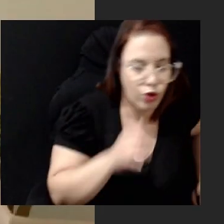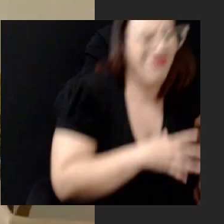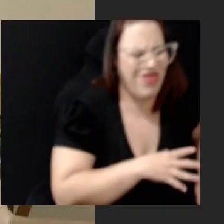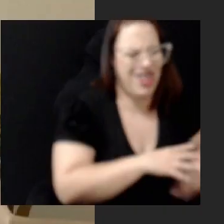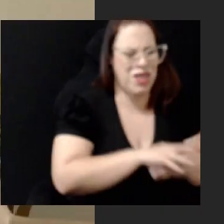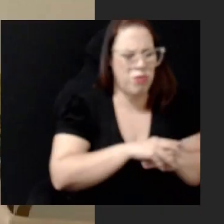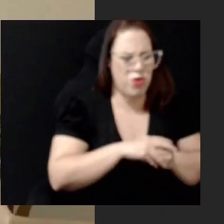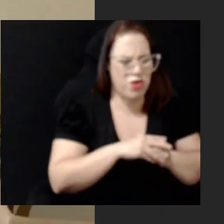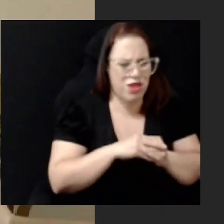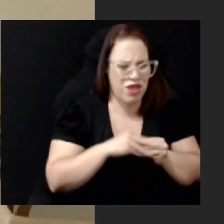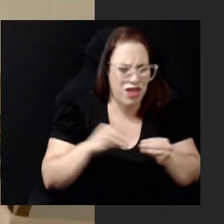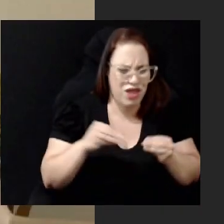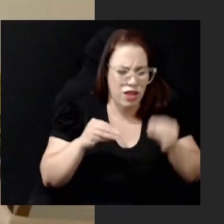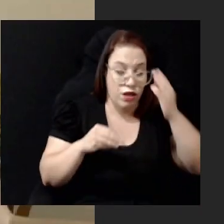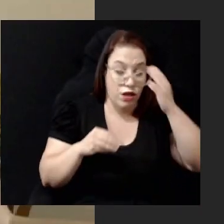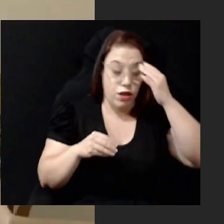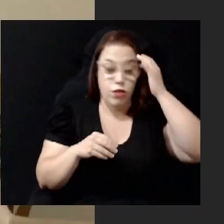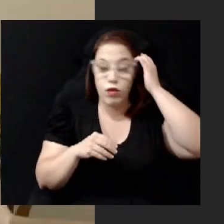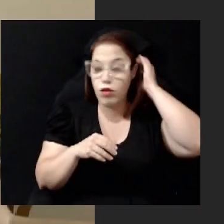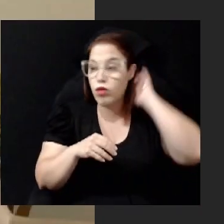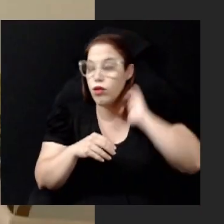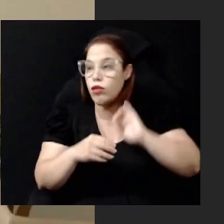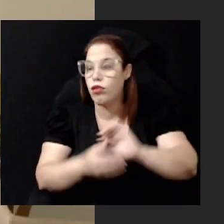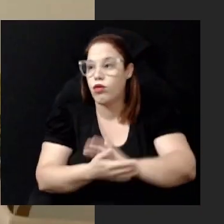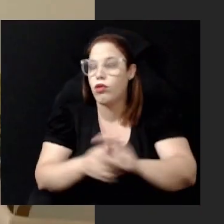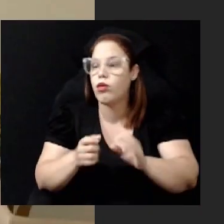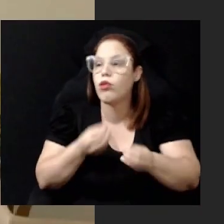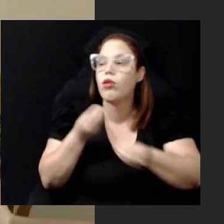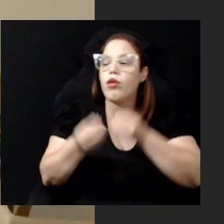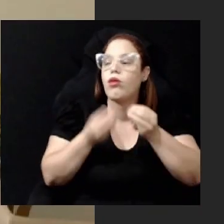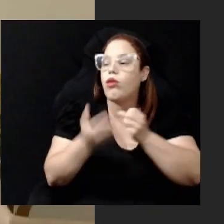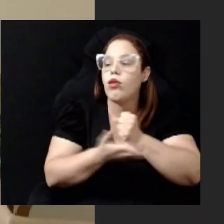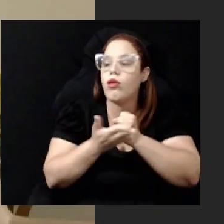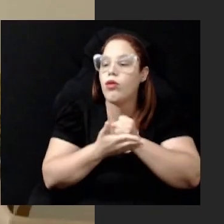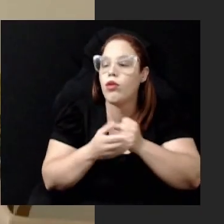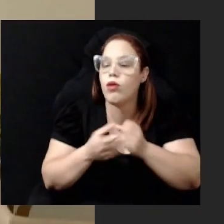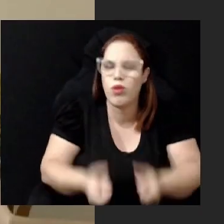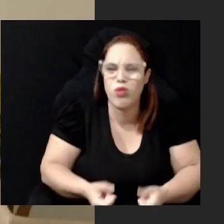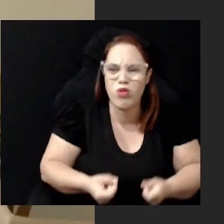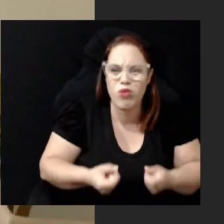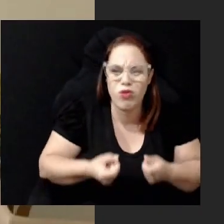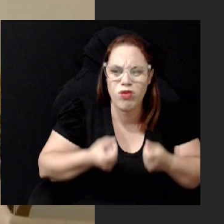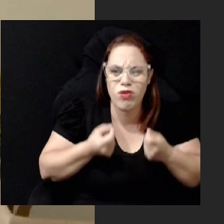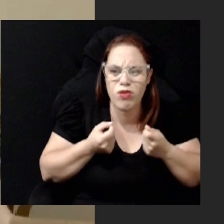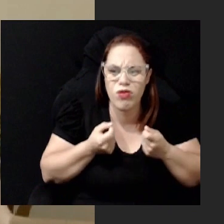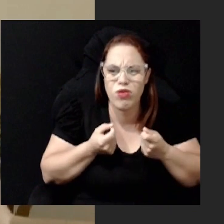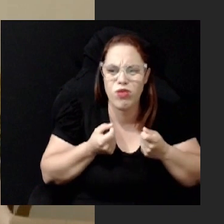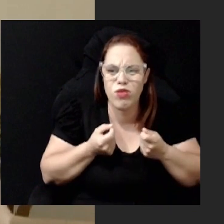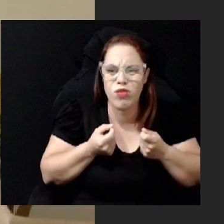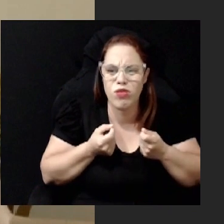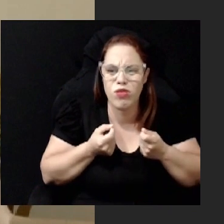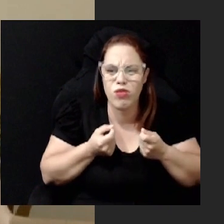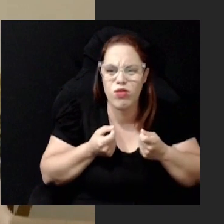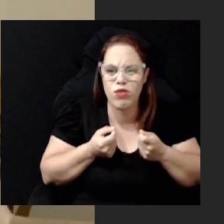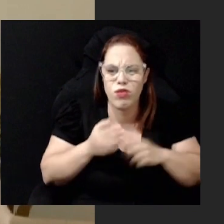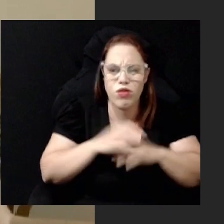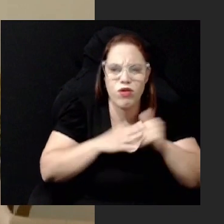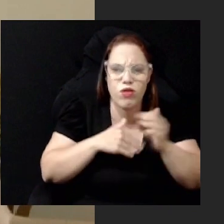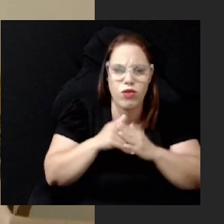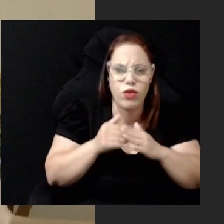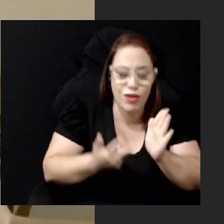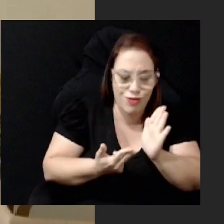um prognóstico melhor do que os outros. Basicamente, o câncer ósseo ele vai exigir